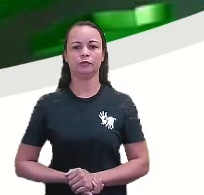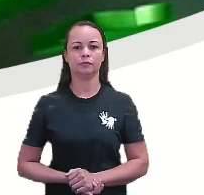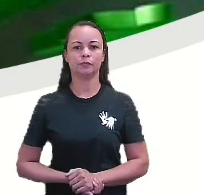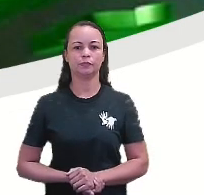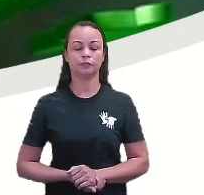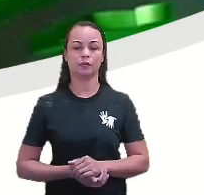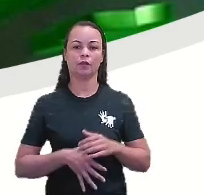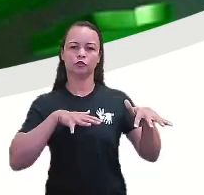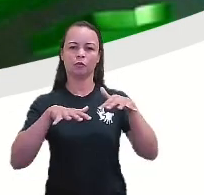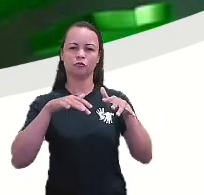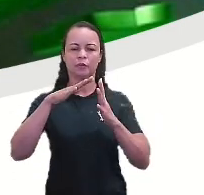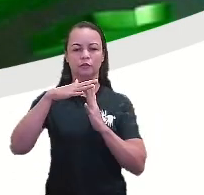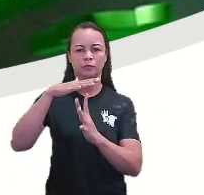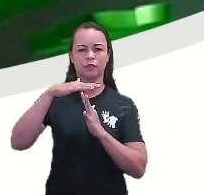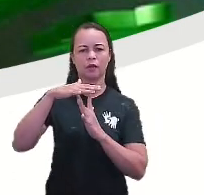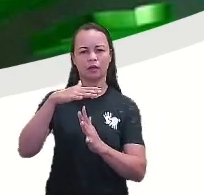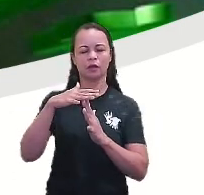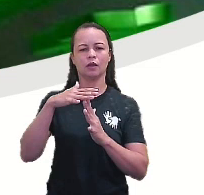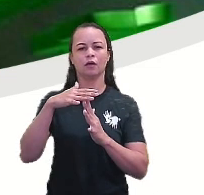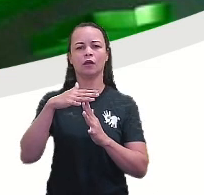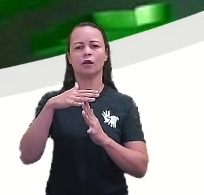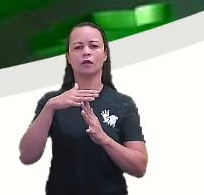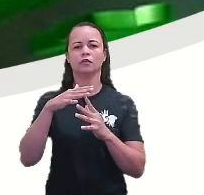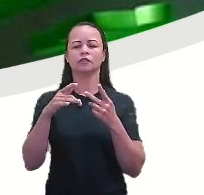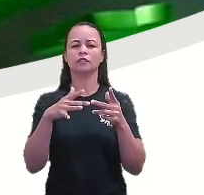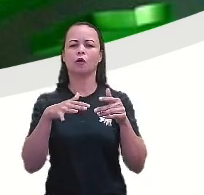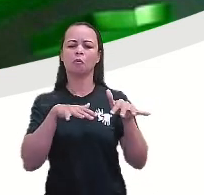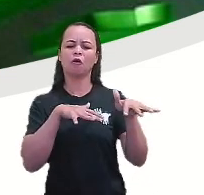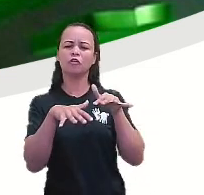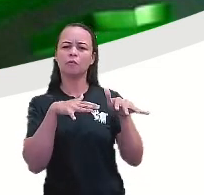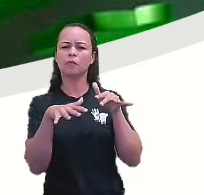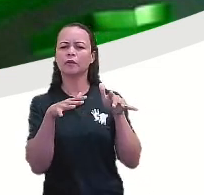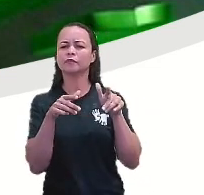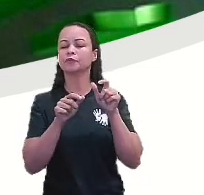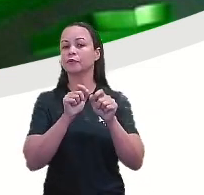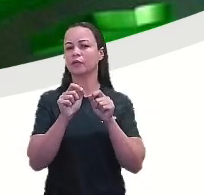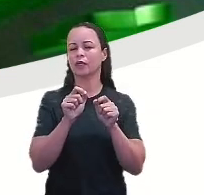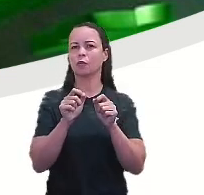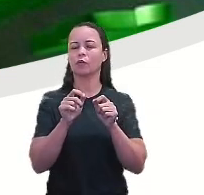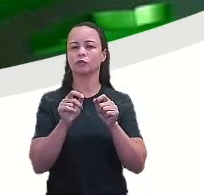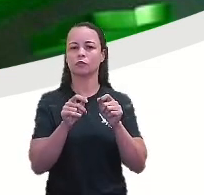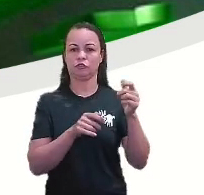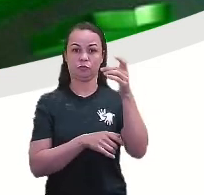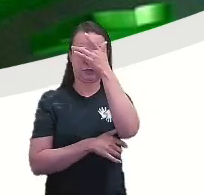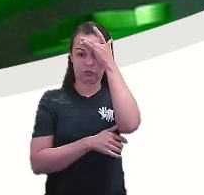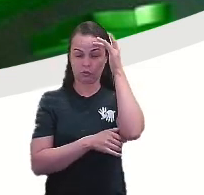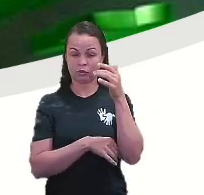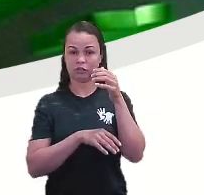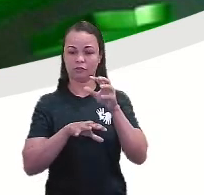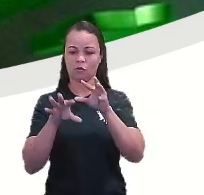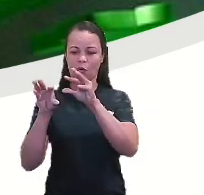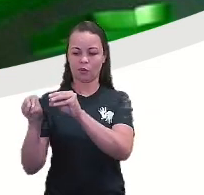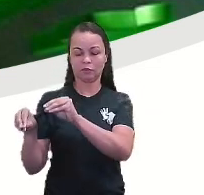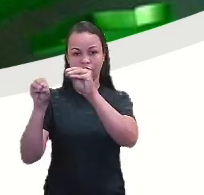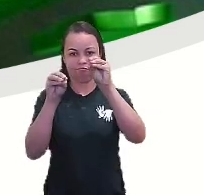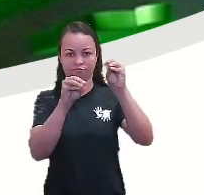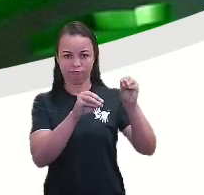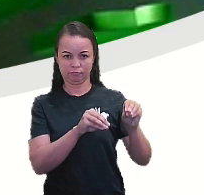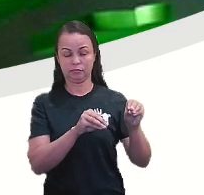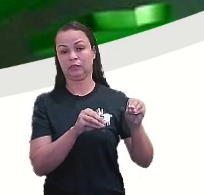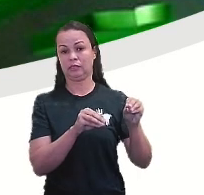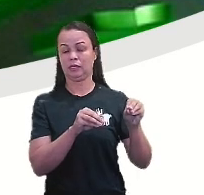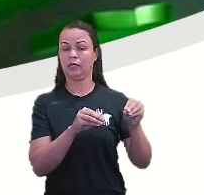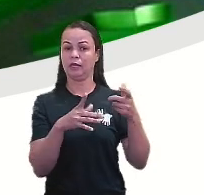Os movimentos migratórios, eles são aqueles movimentozinhos, quando a pessoa se desloca do seu local para outro. Ele